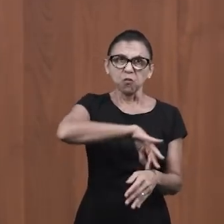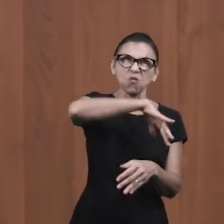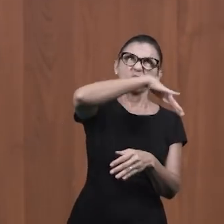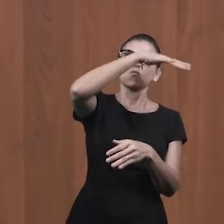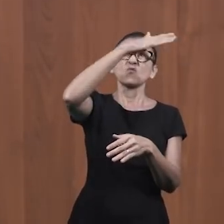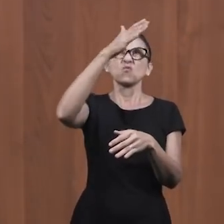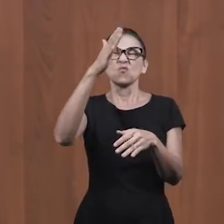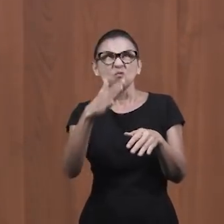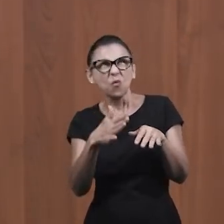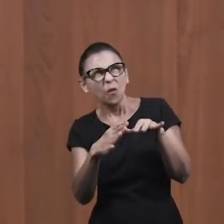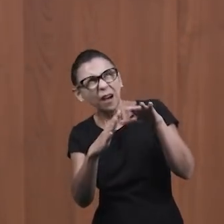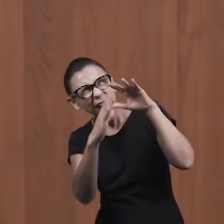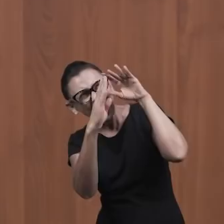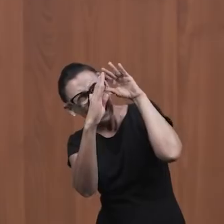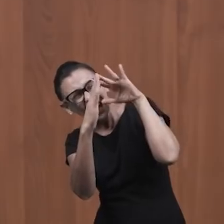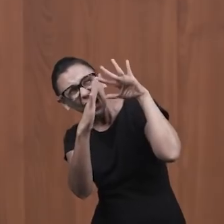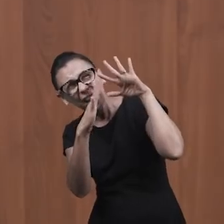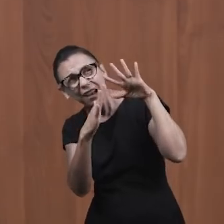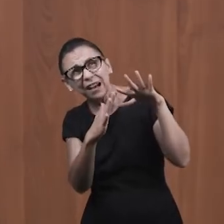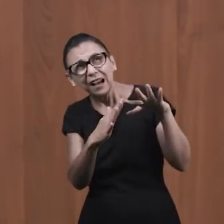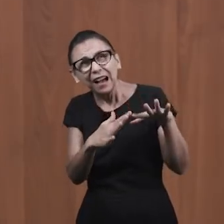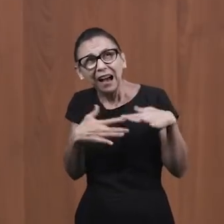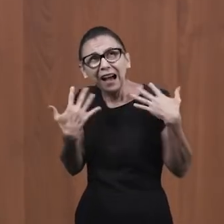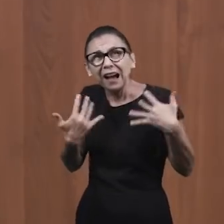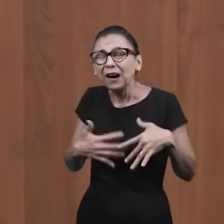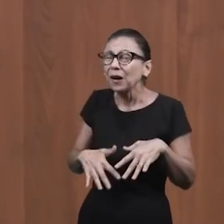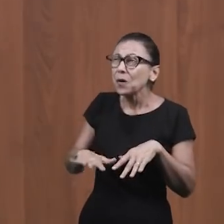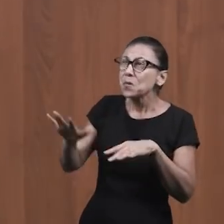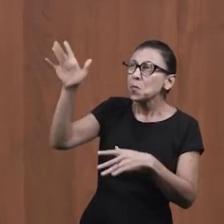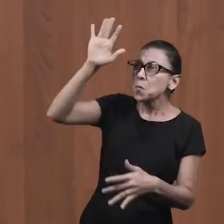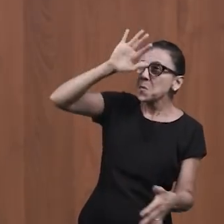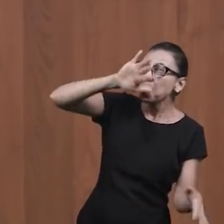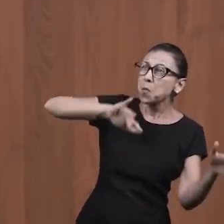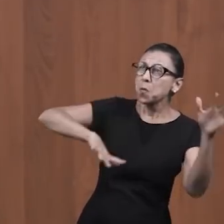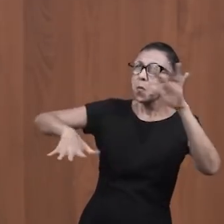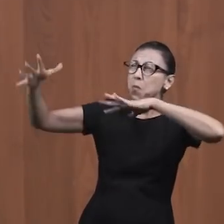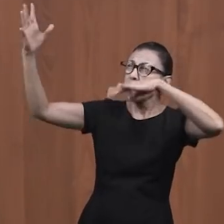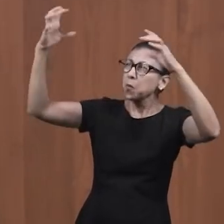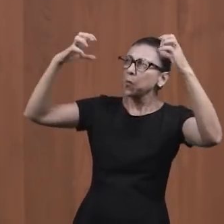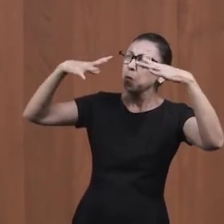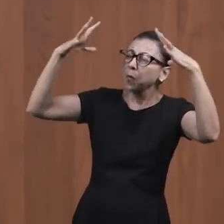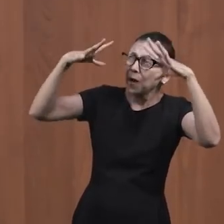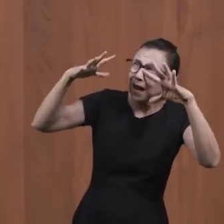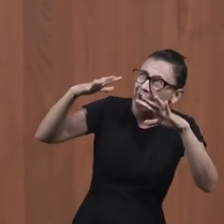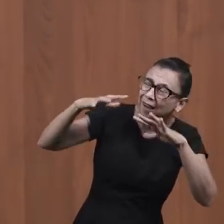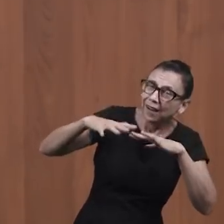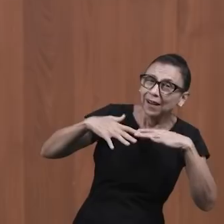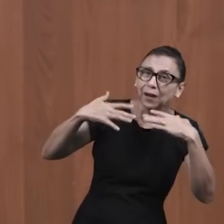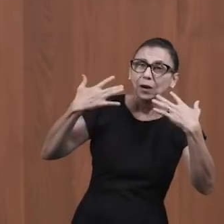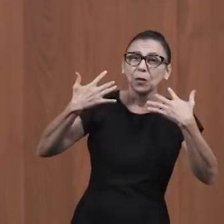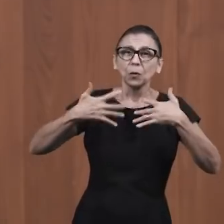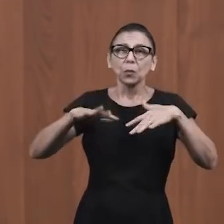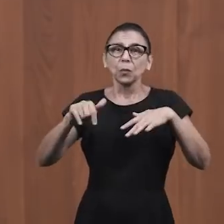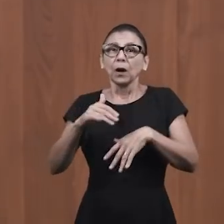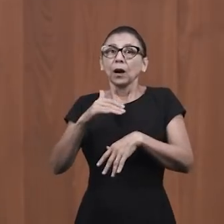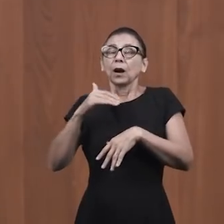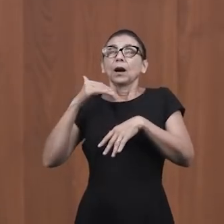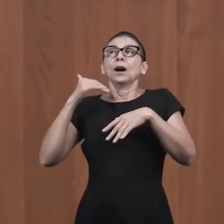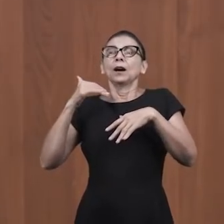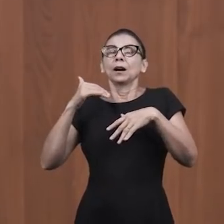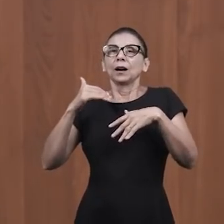Certa vez, Jesus e seus discípulos estavam em um barco no mar da Galileia. Vejam,